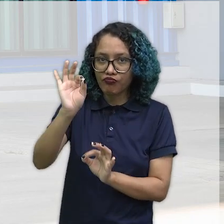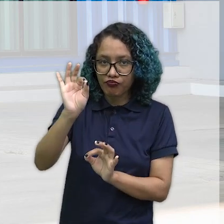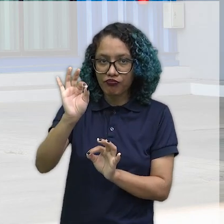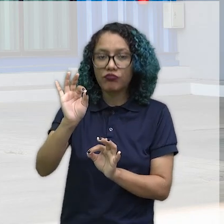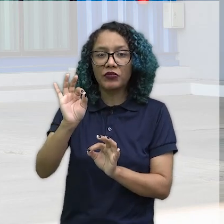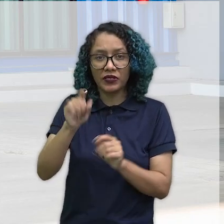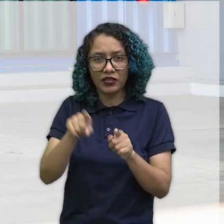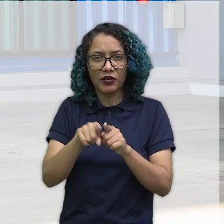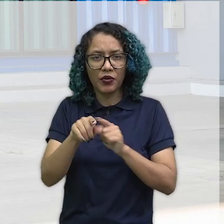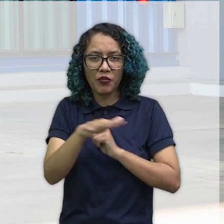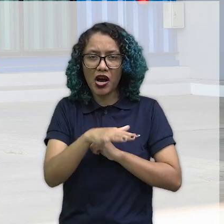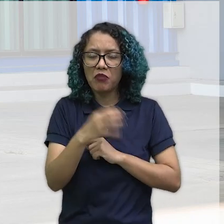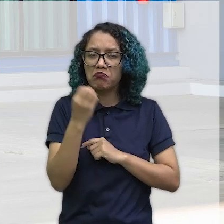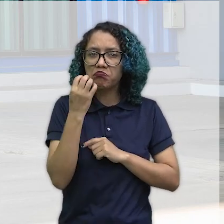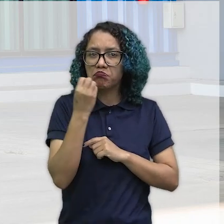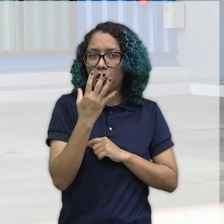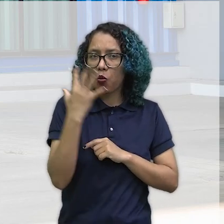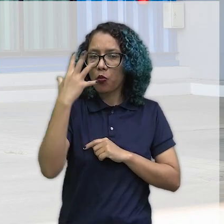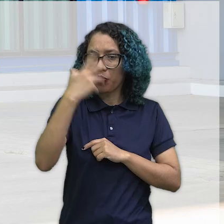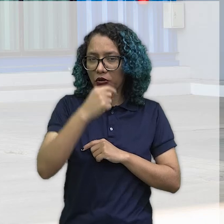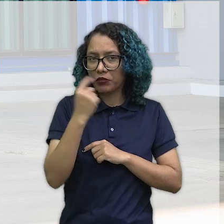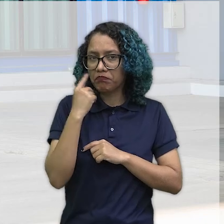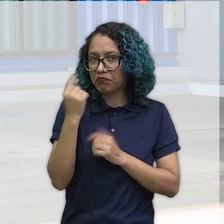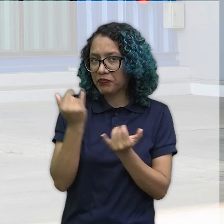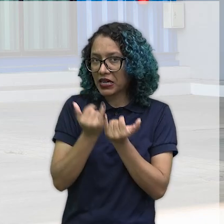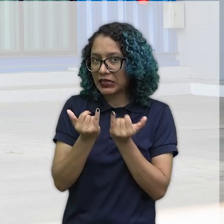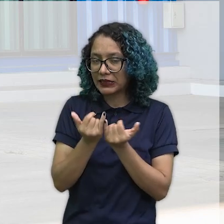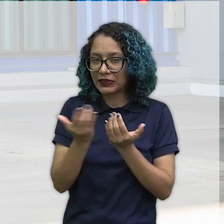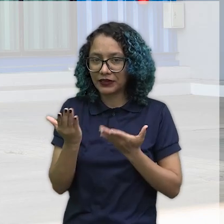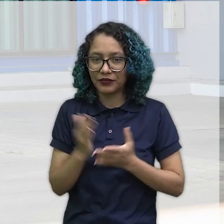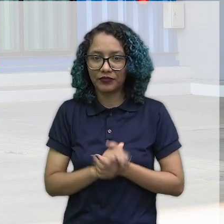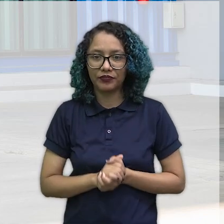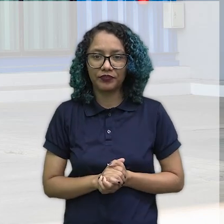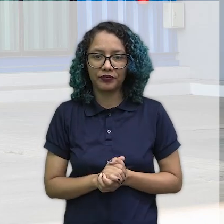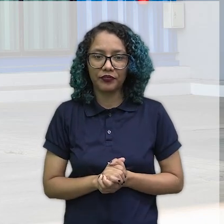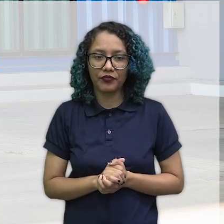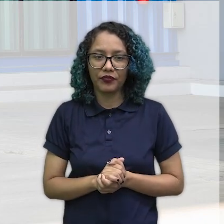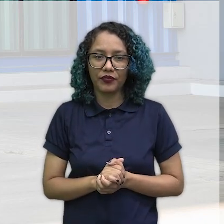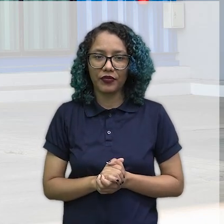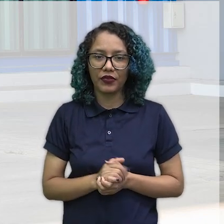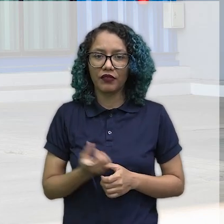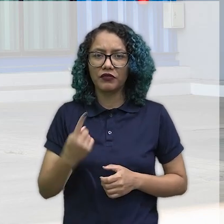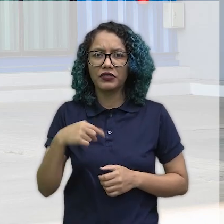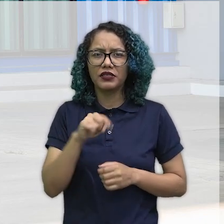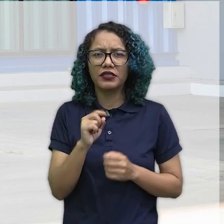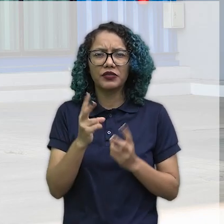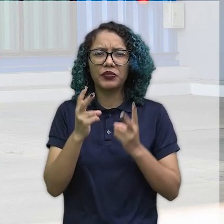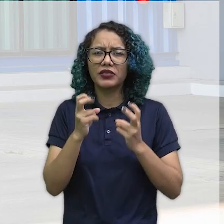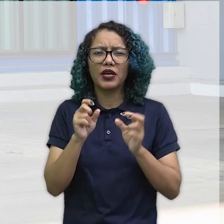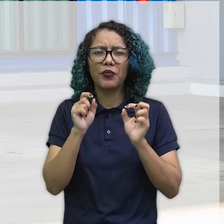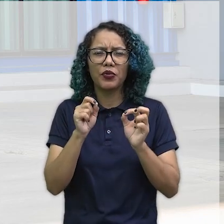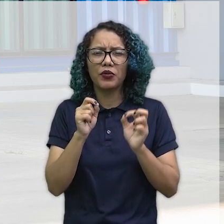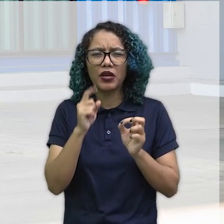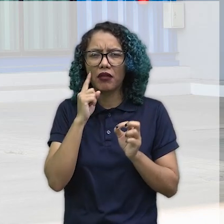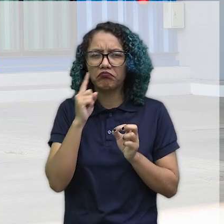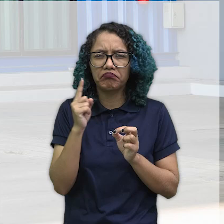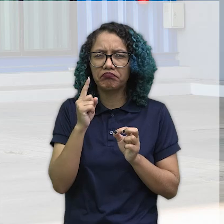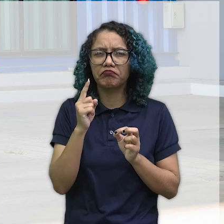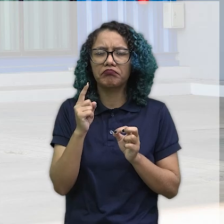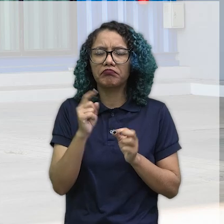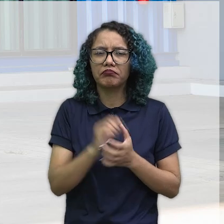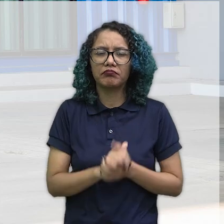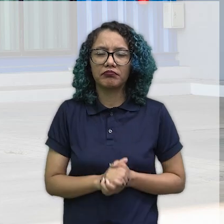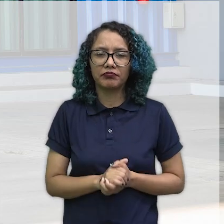esteticamente agradáveis, como este aqui. E o que vocês podem observar aqui desses formatos? É que